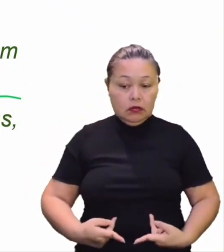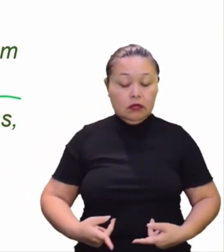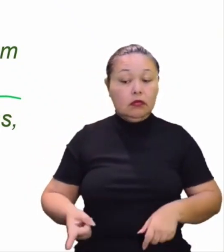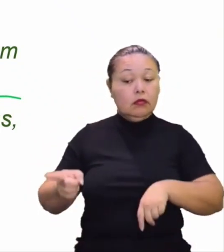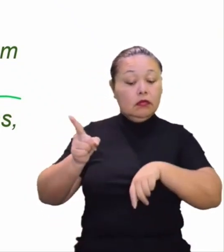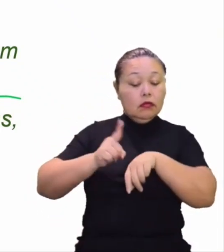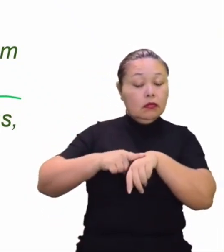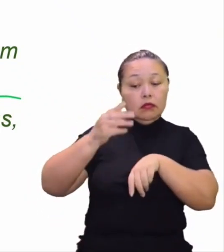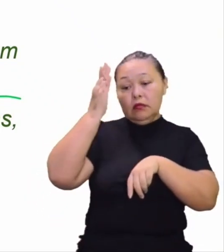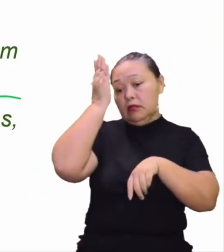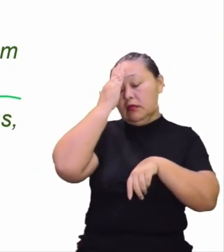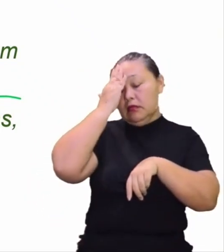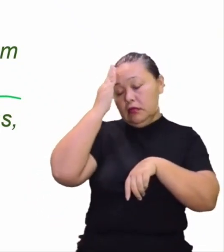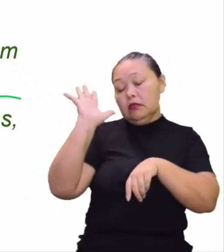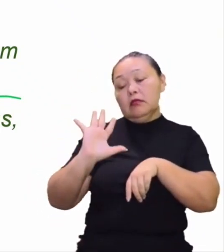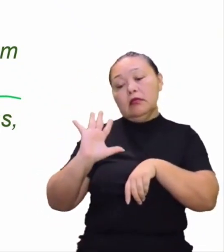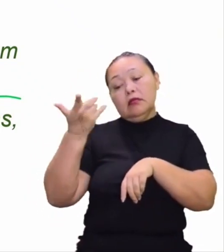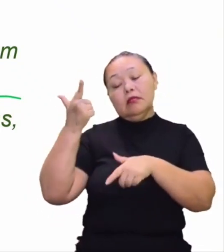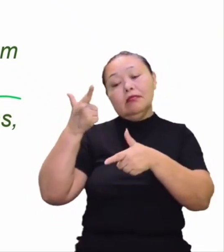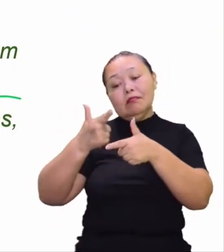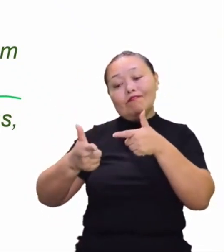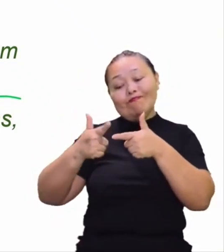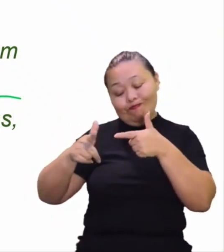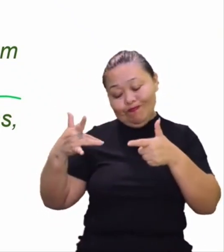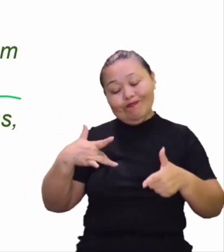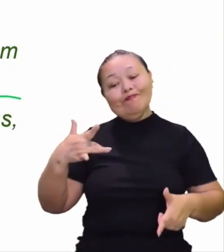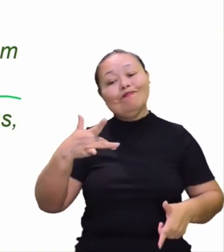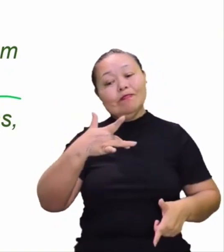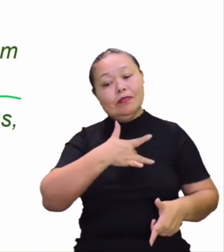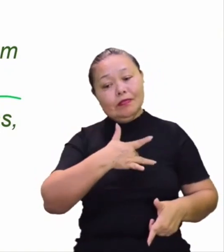Obviamente, sabemos que isso vai causar dano